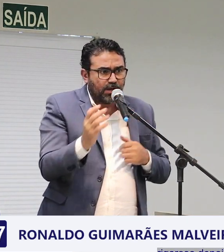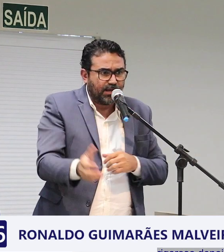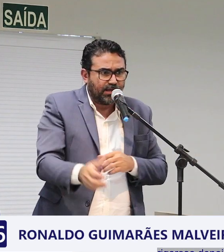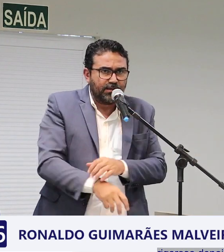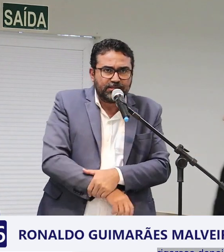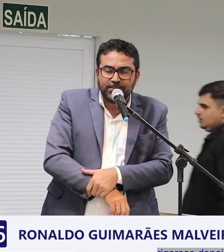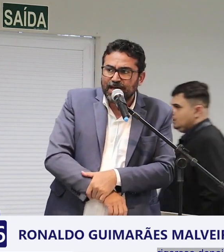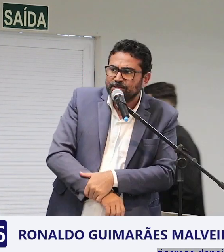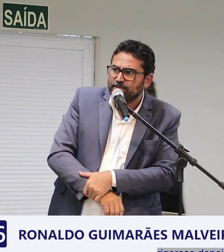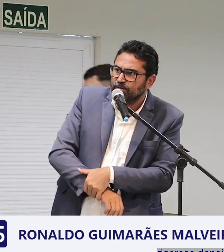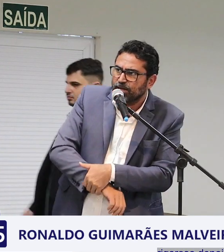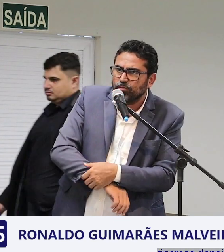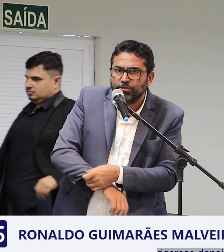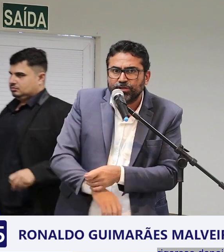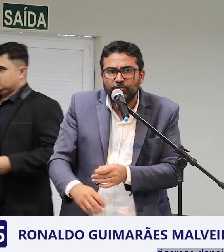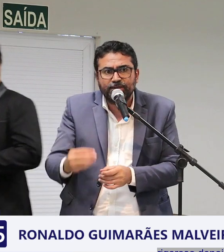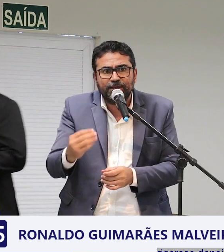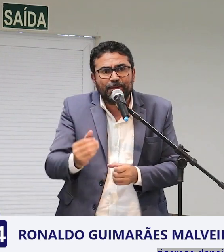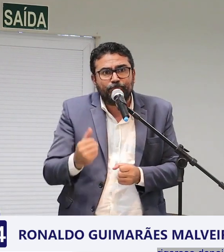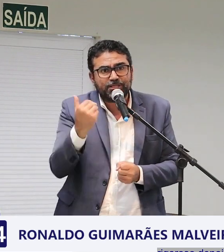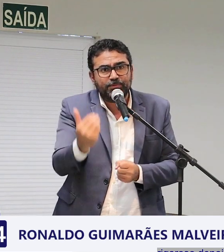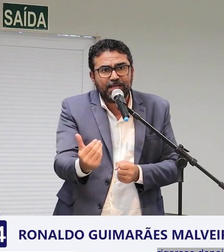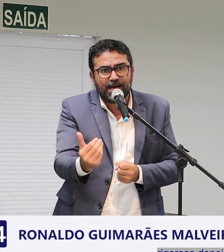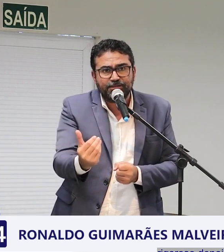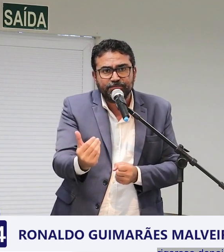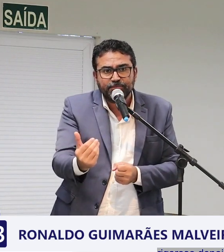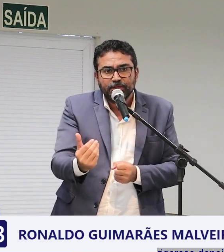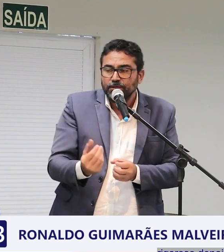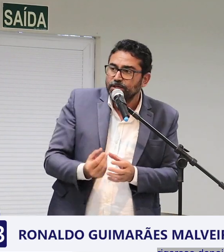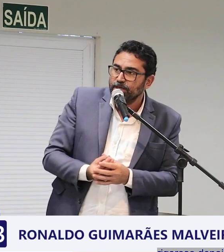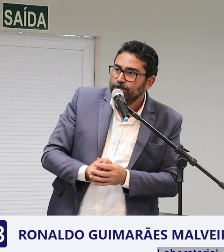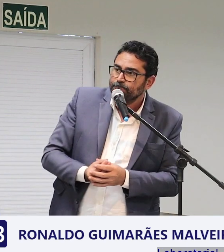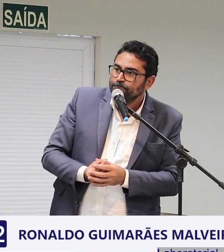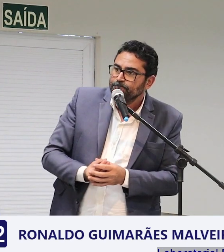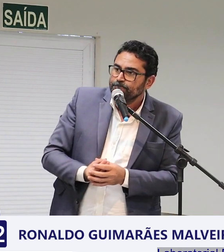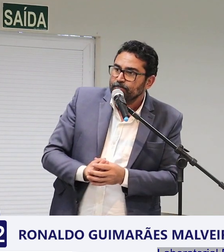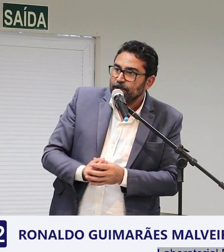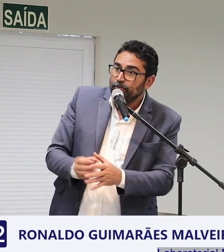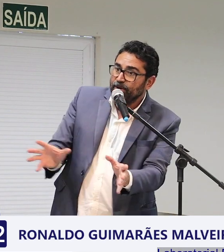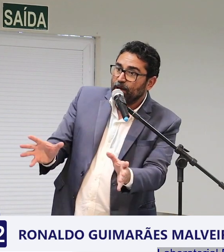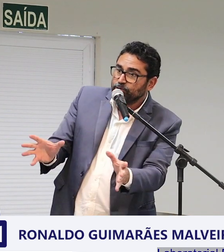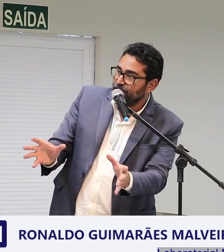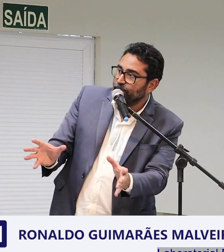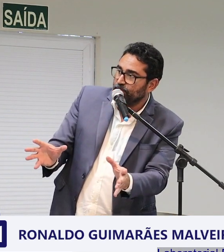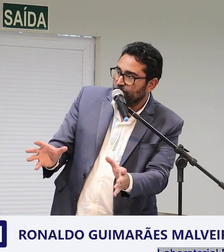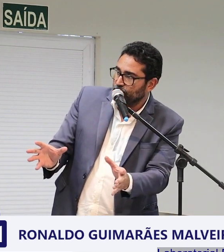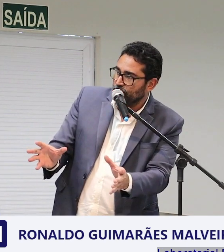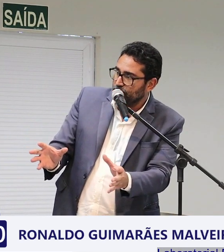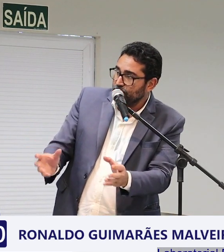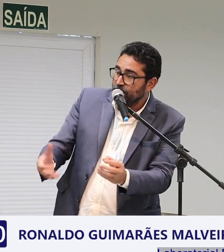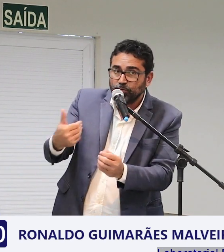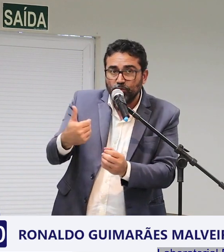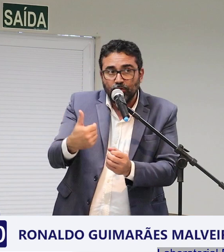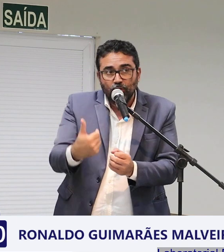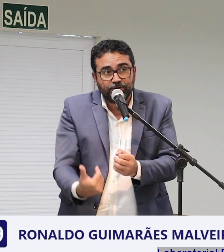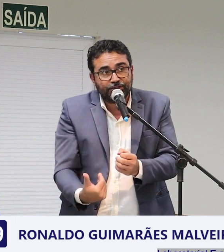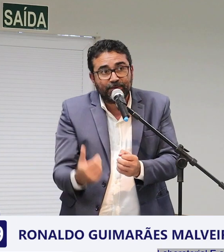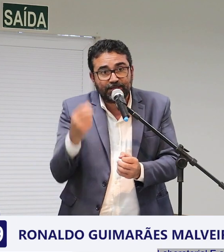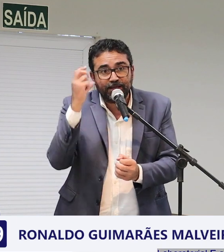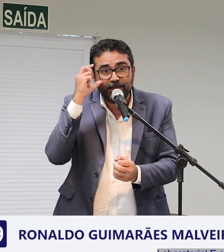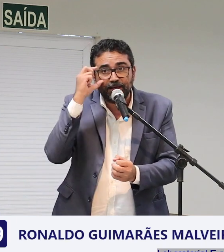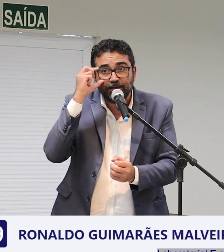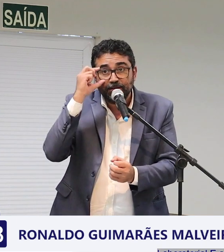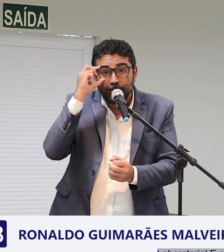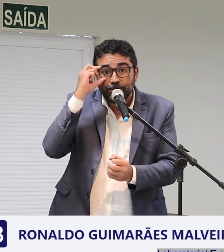juntamente com a as cidades Leo estão vendo também a possibilidade de ampliar o sistema Leo isso o